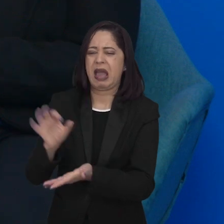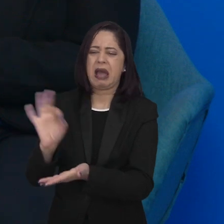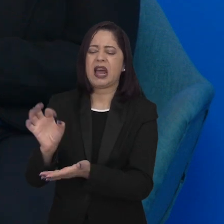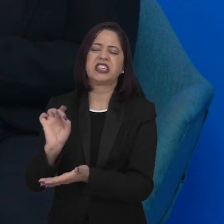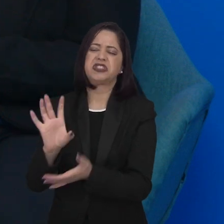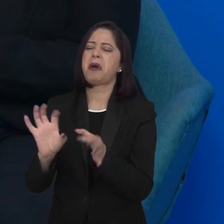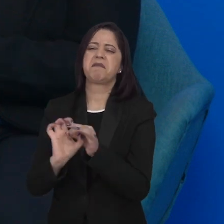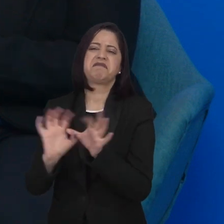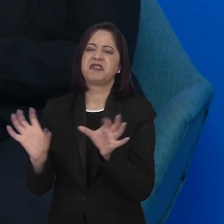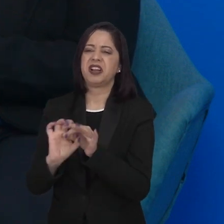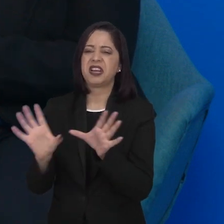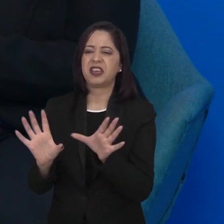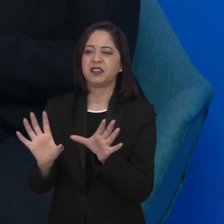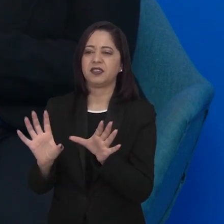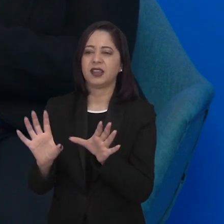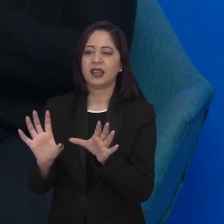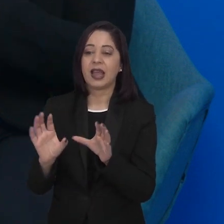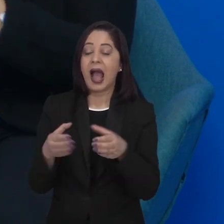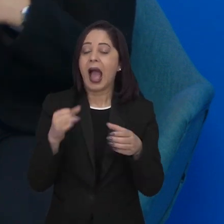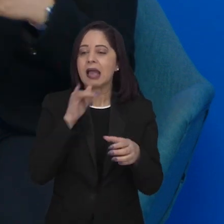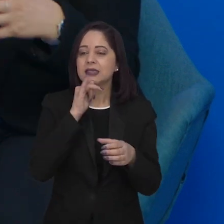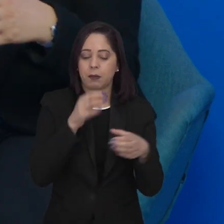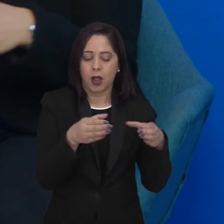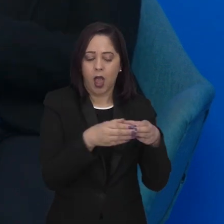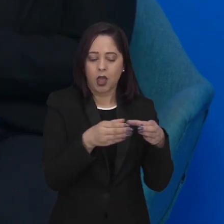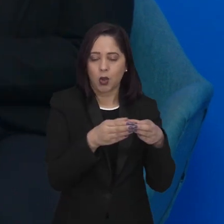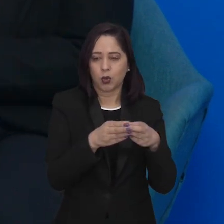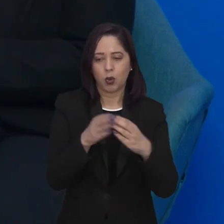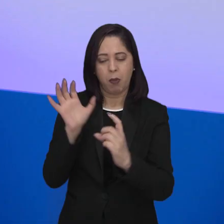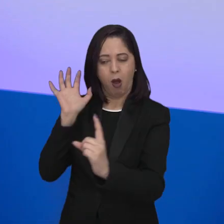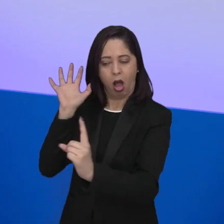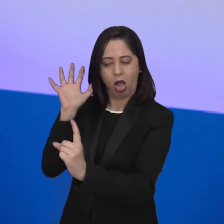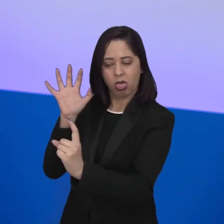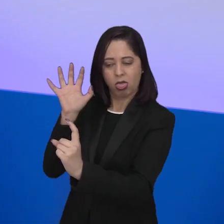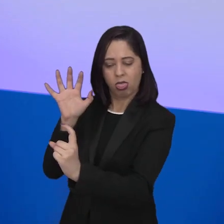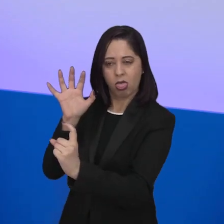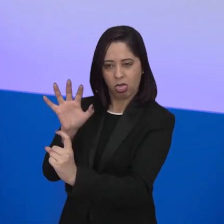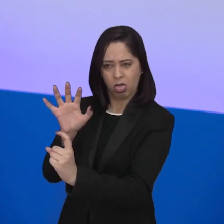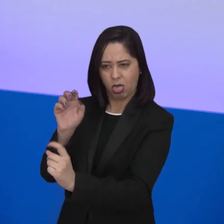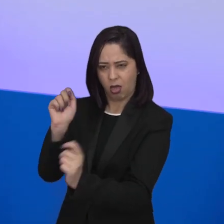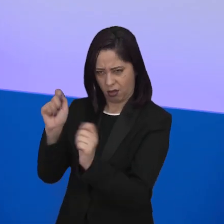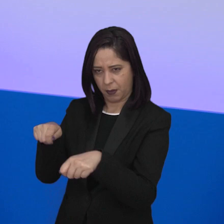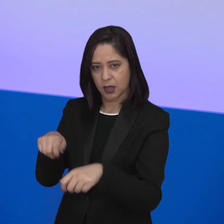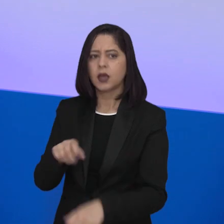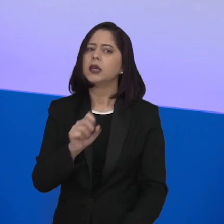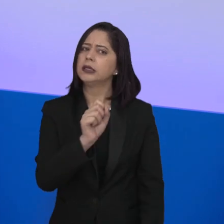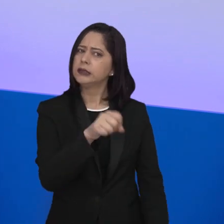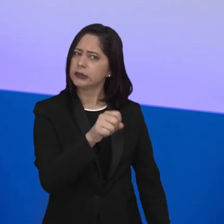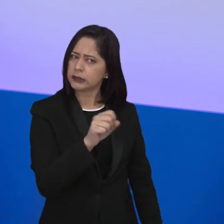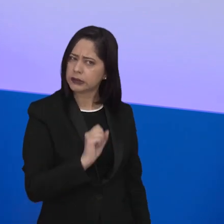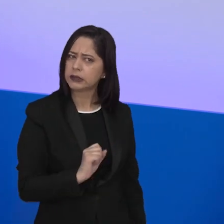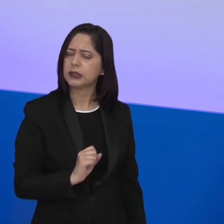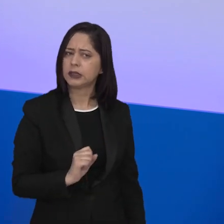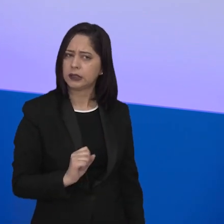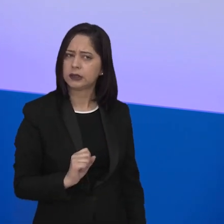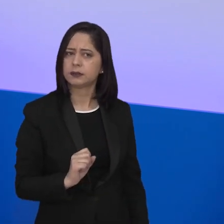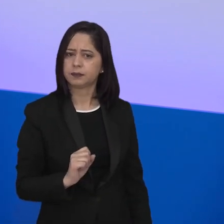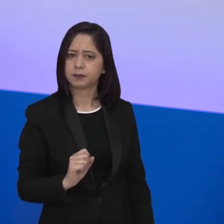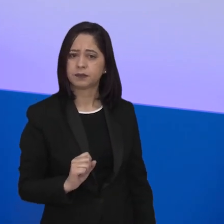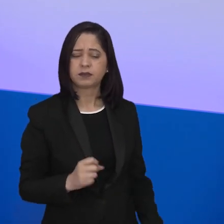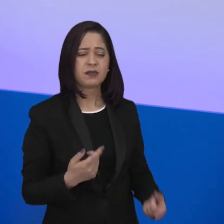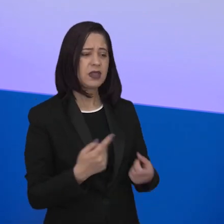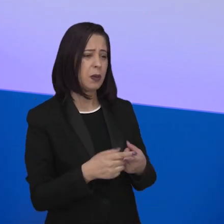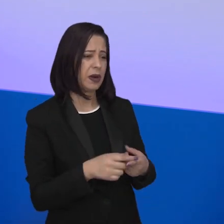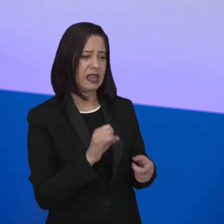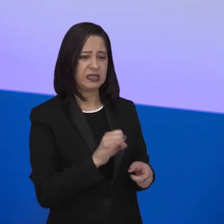repente as eleições poderiam se tornar uma coisa dominada por um grupo só? Claro, acho que é possível que sim, né, já